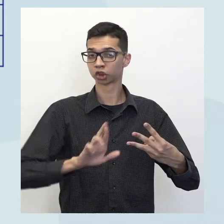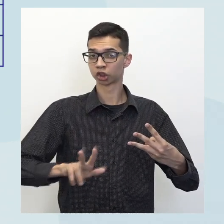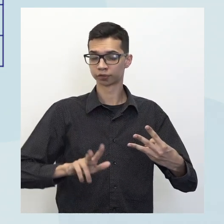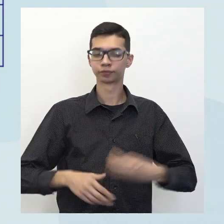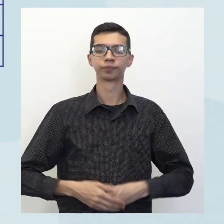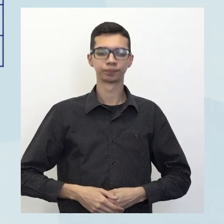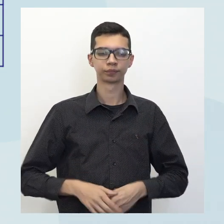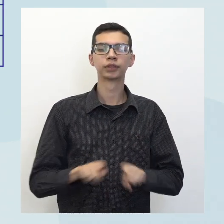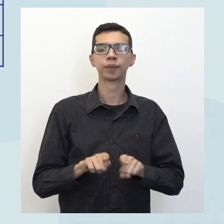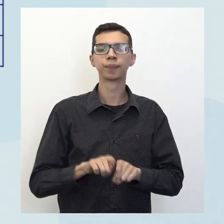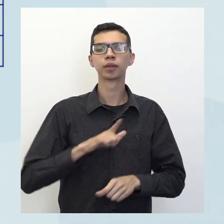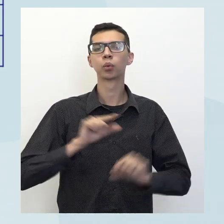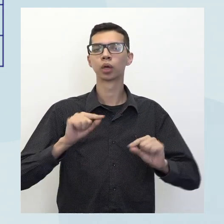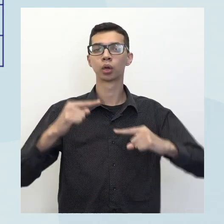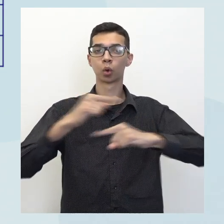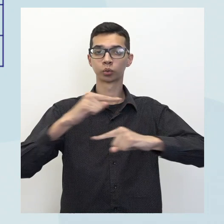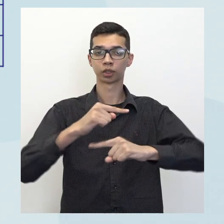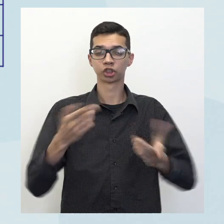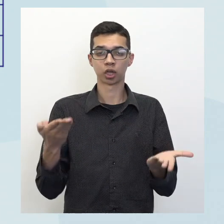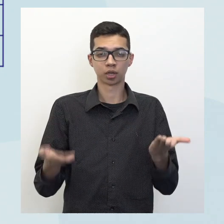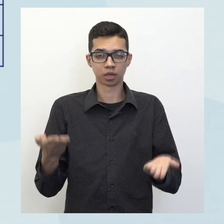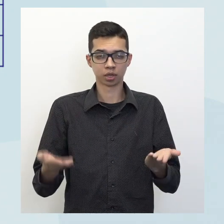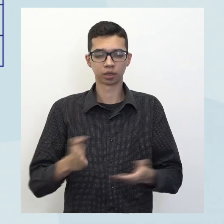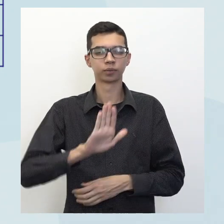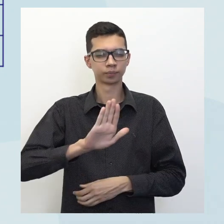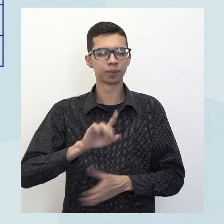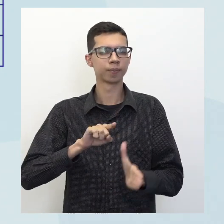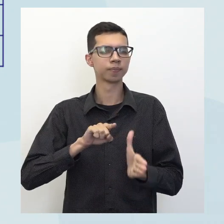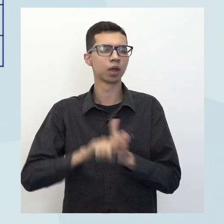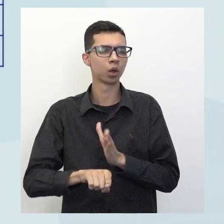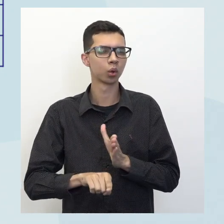equilíbrio deles. Aí, eu tenho 2 perguntas. Vamos por etapas.